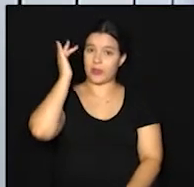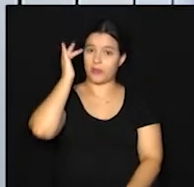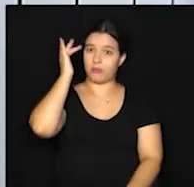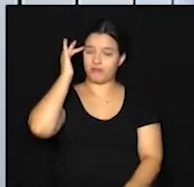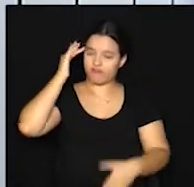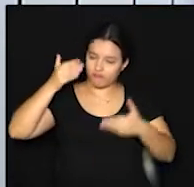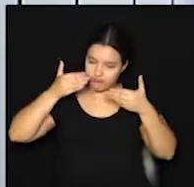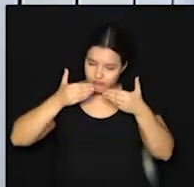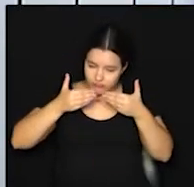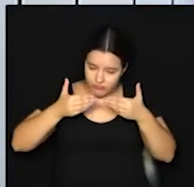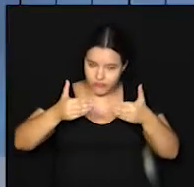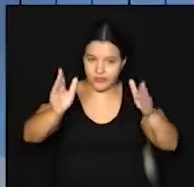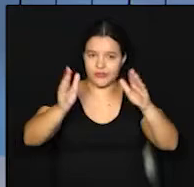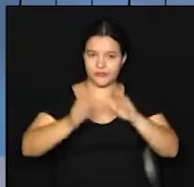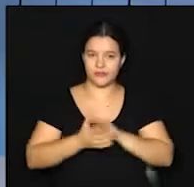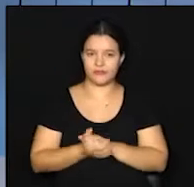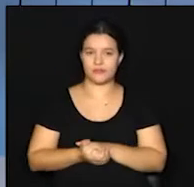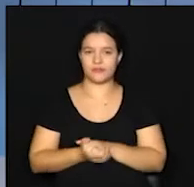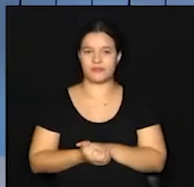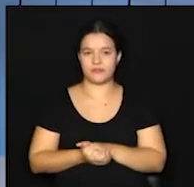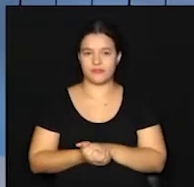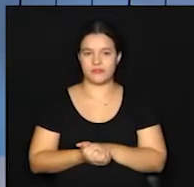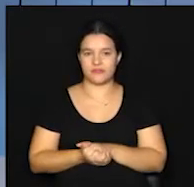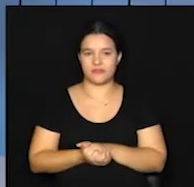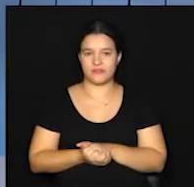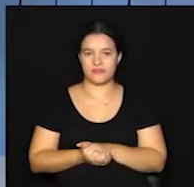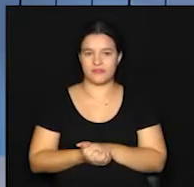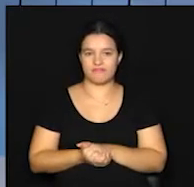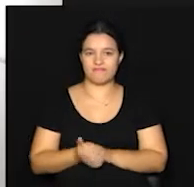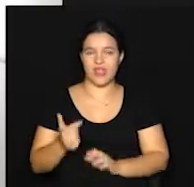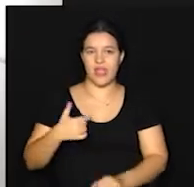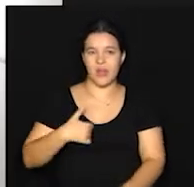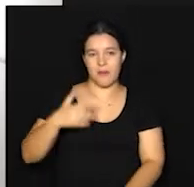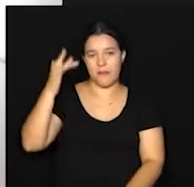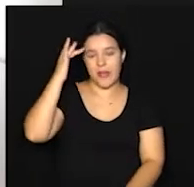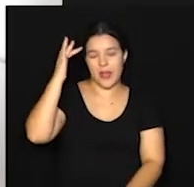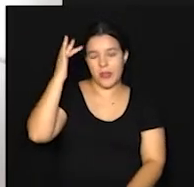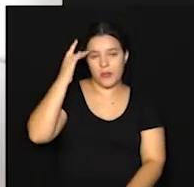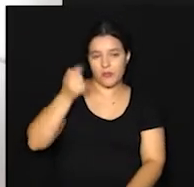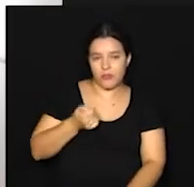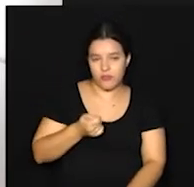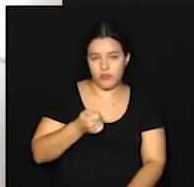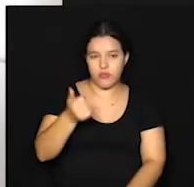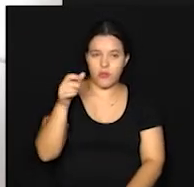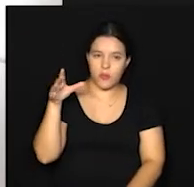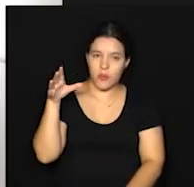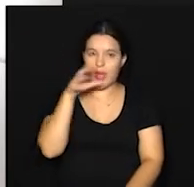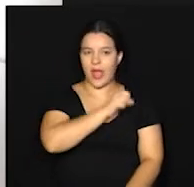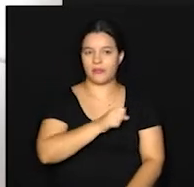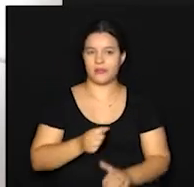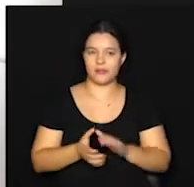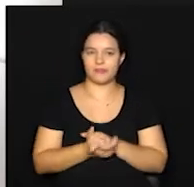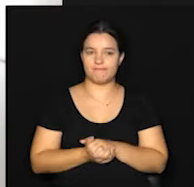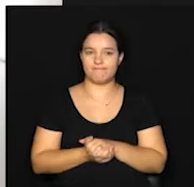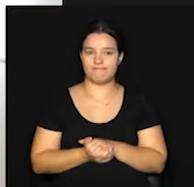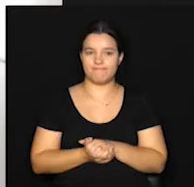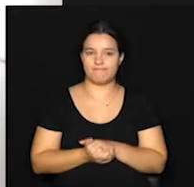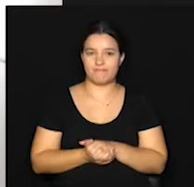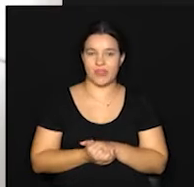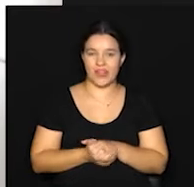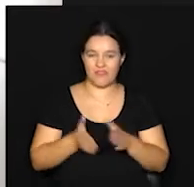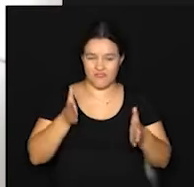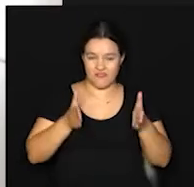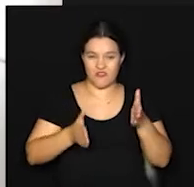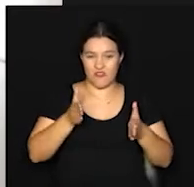frente? Eu acho que eu amadureci muito, muito nova. Eu acho que eu saltei uma fase da minha vida que foi a adolescência.